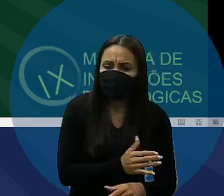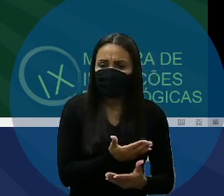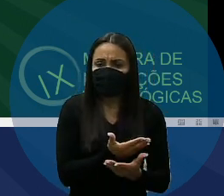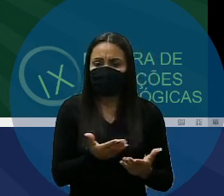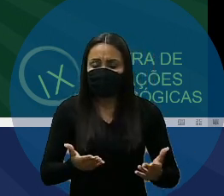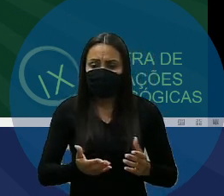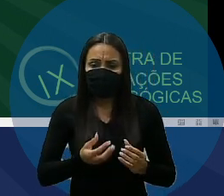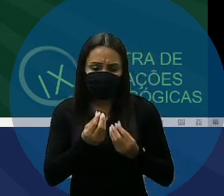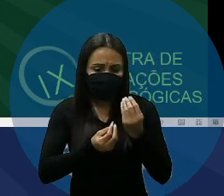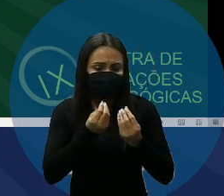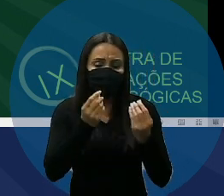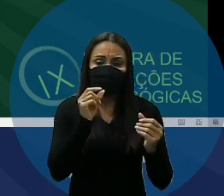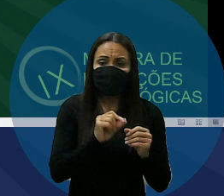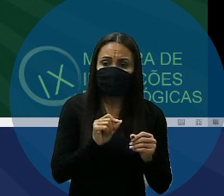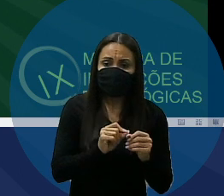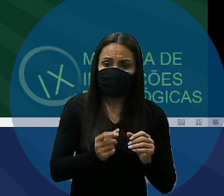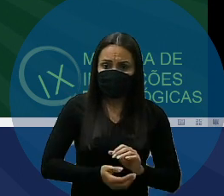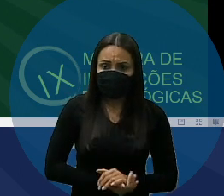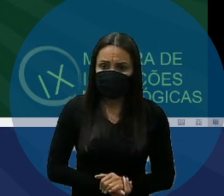fazer isso,